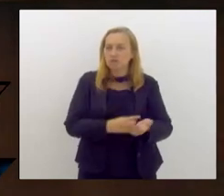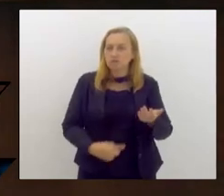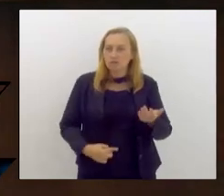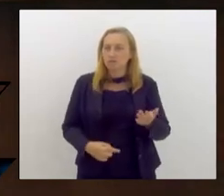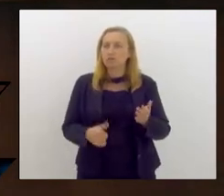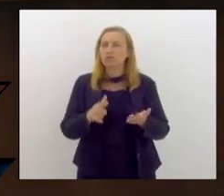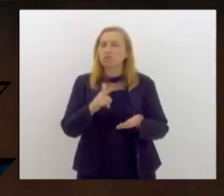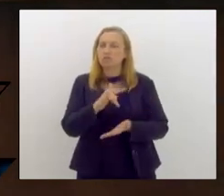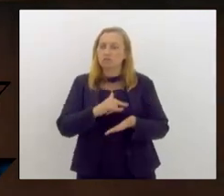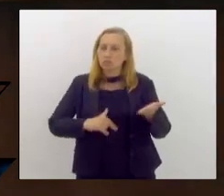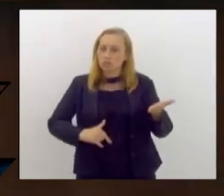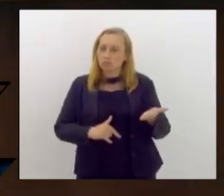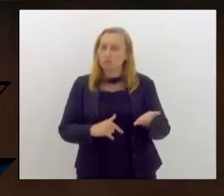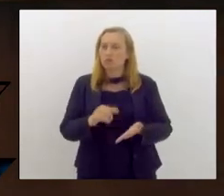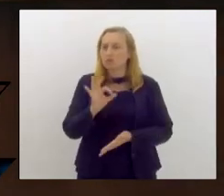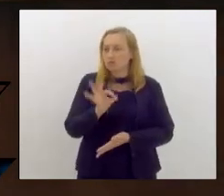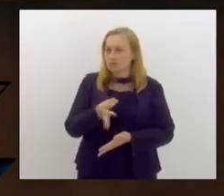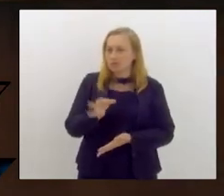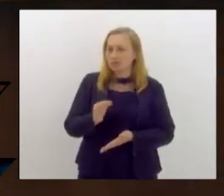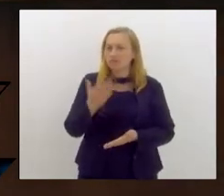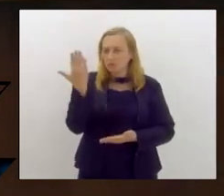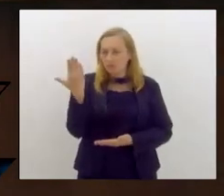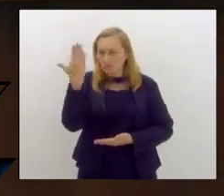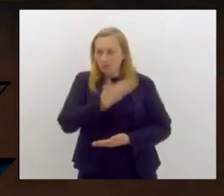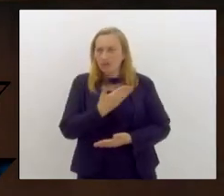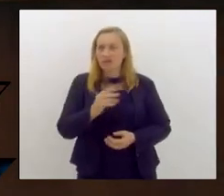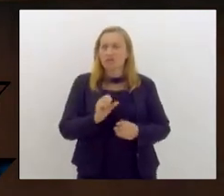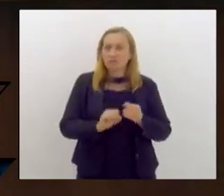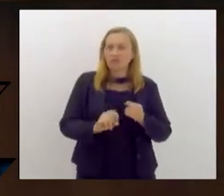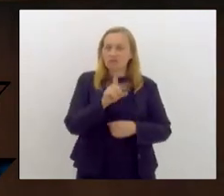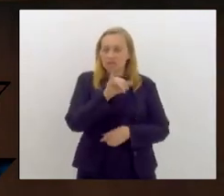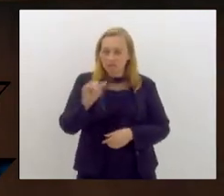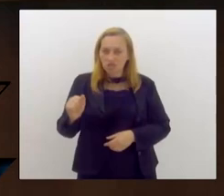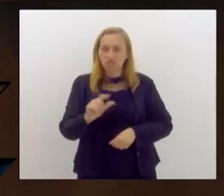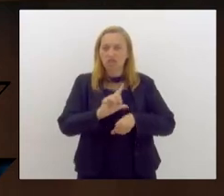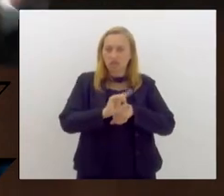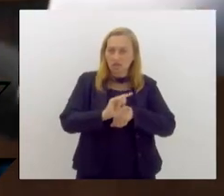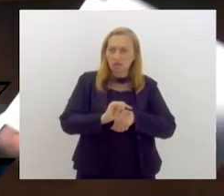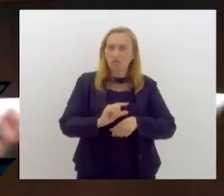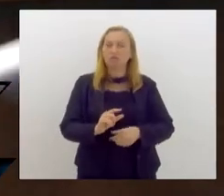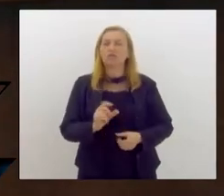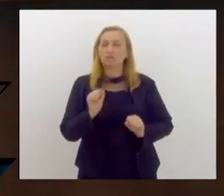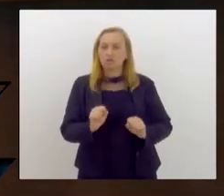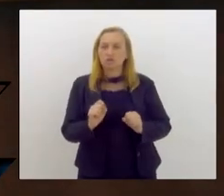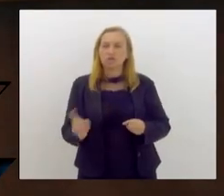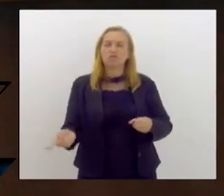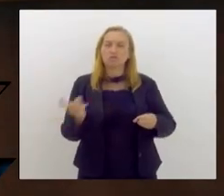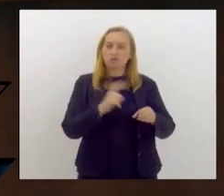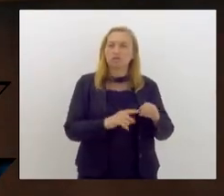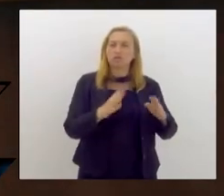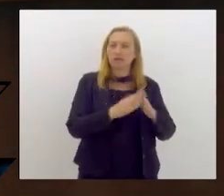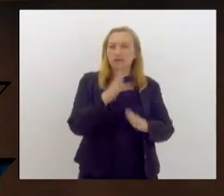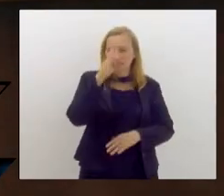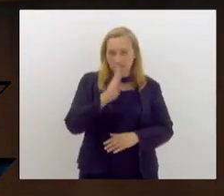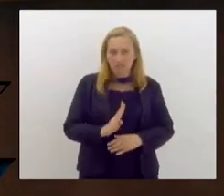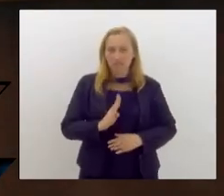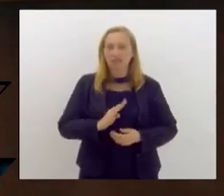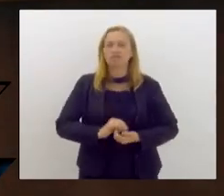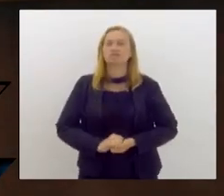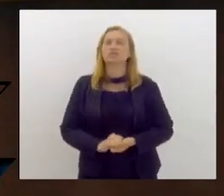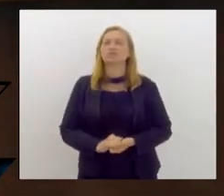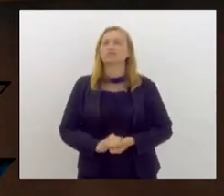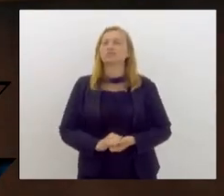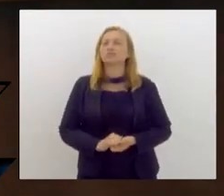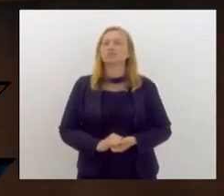documento legal que vai provar que ele fez a doação naquele dia, naquela hora, e vai poder ter a sua passagem garantida e seu retorno